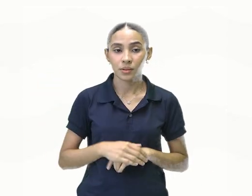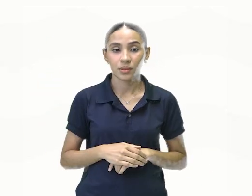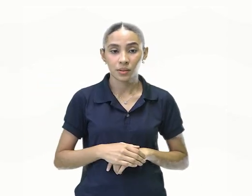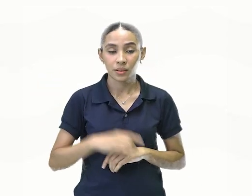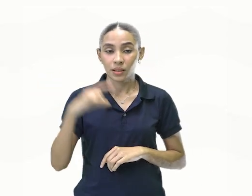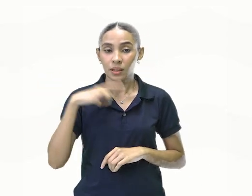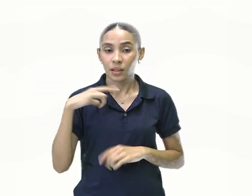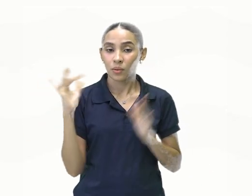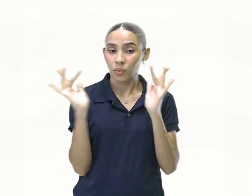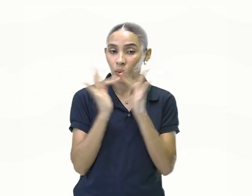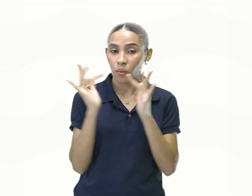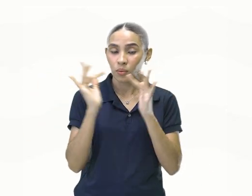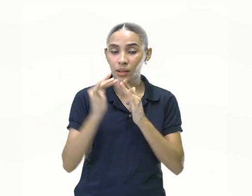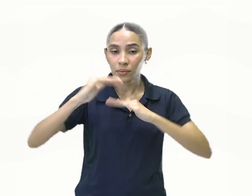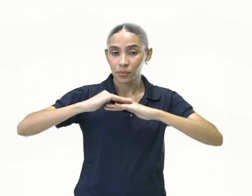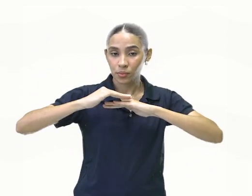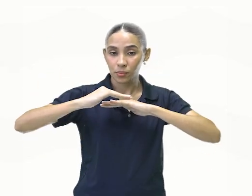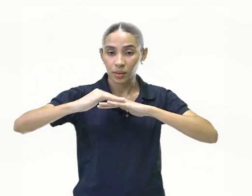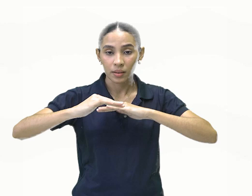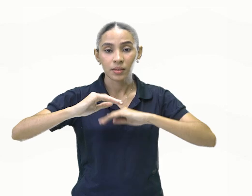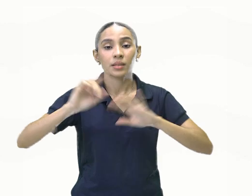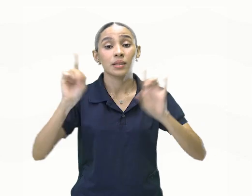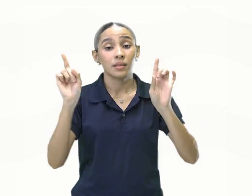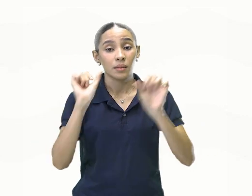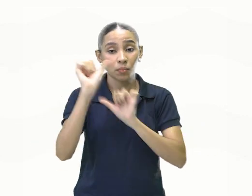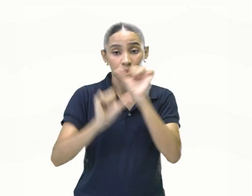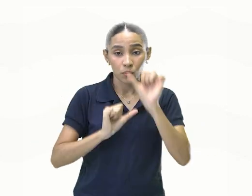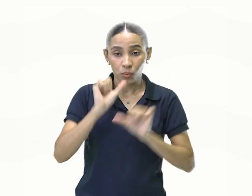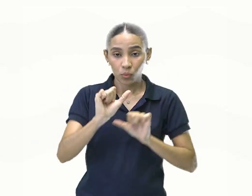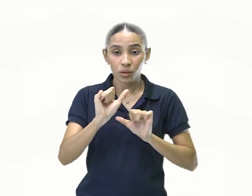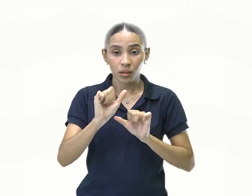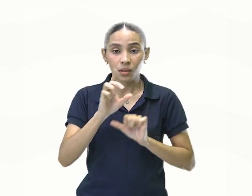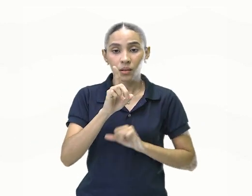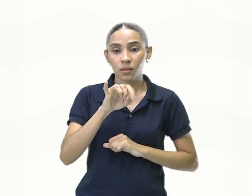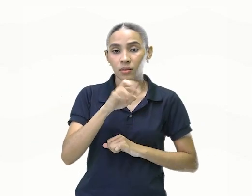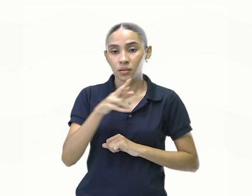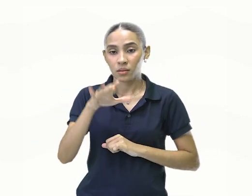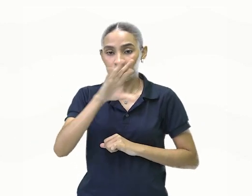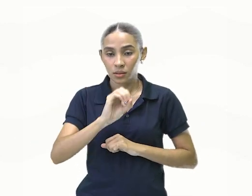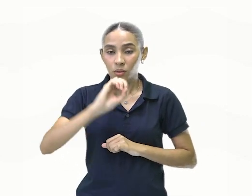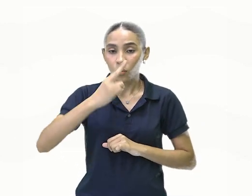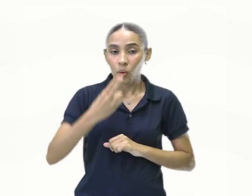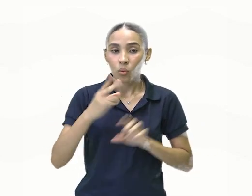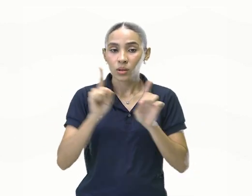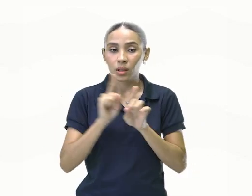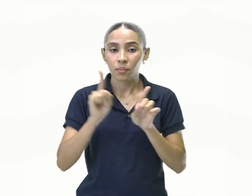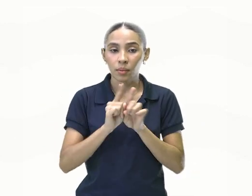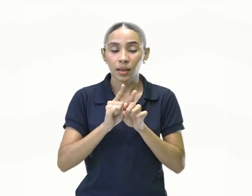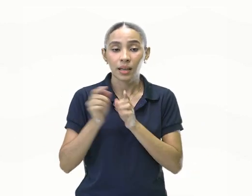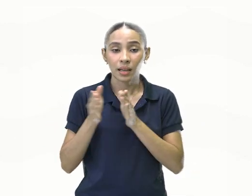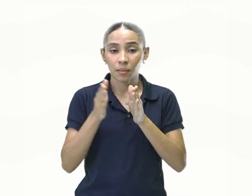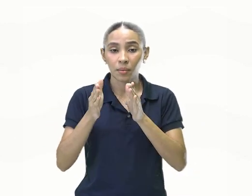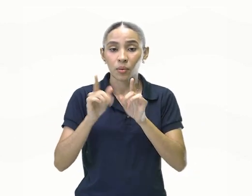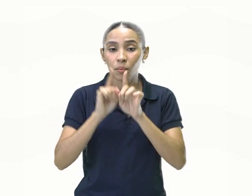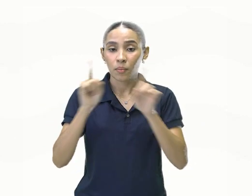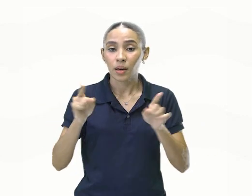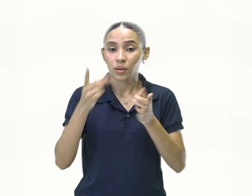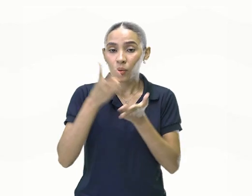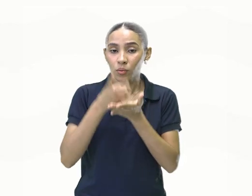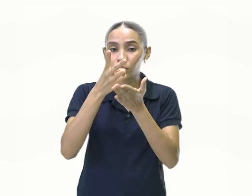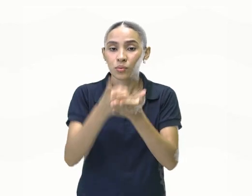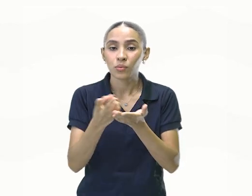luz atinge uma superfície e muda de direção ou sentido,